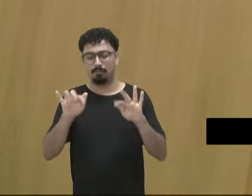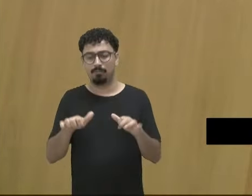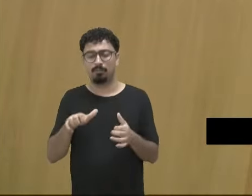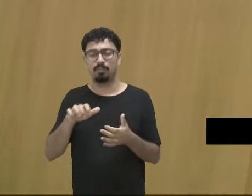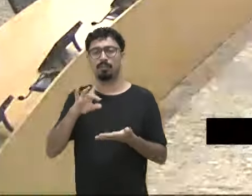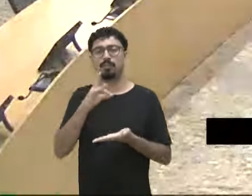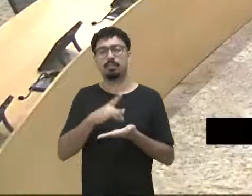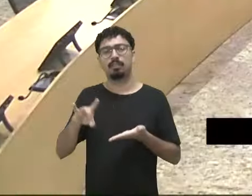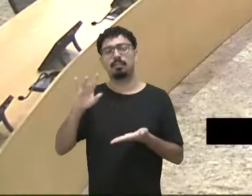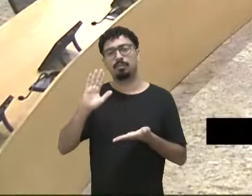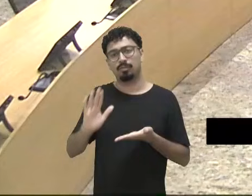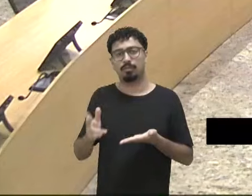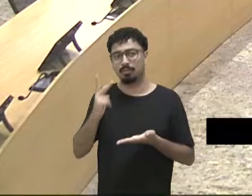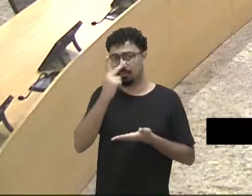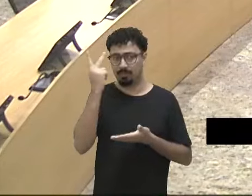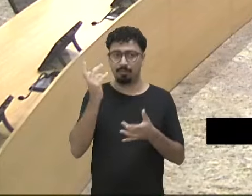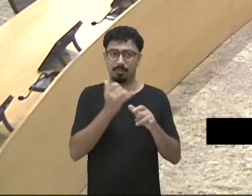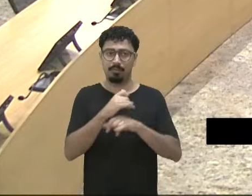aí para os telespectadores,